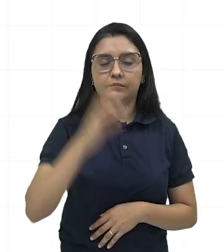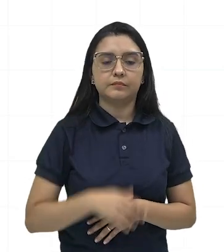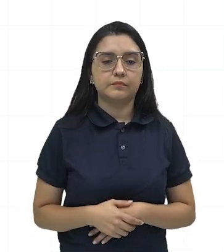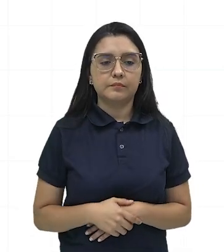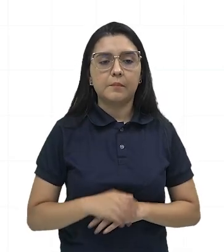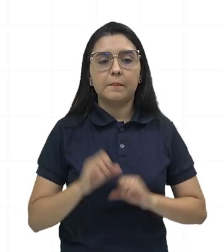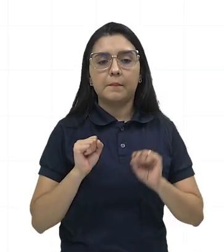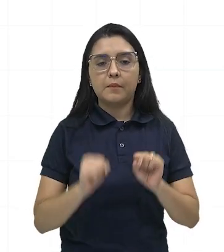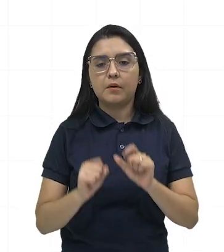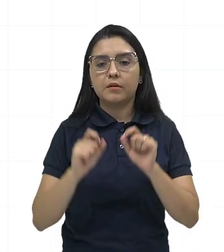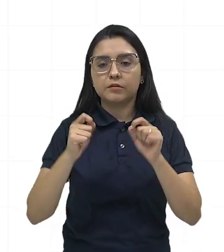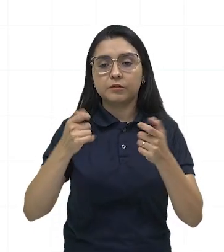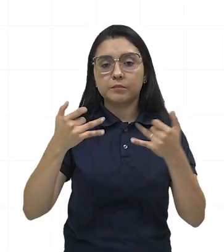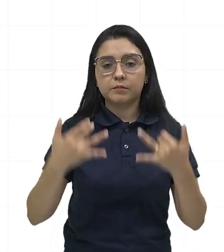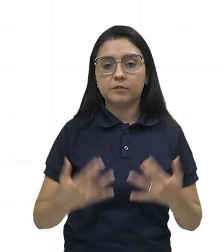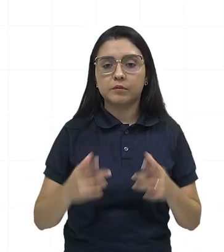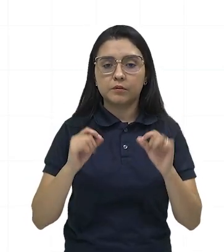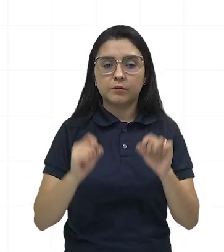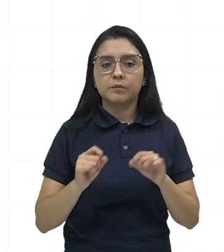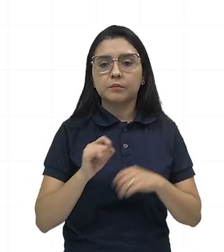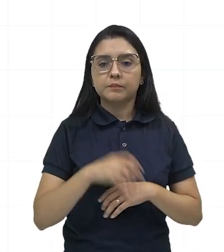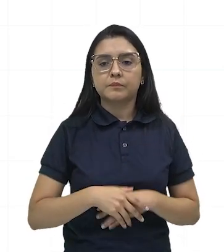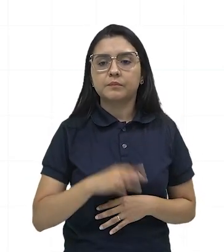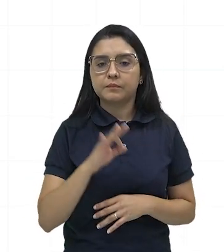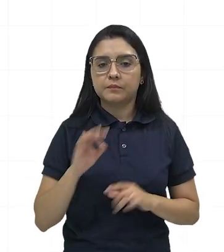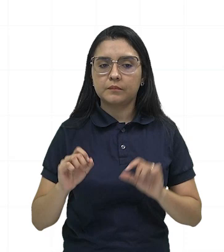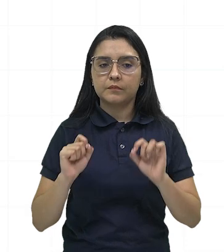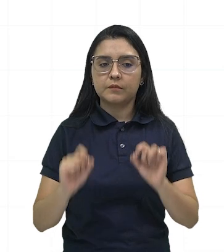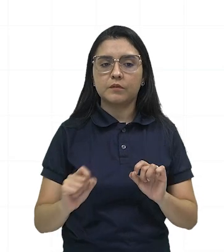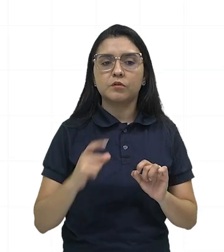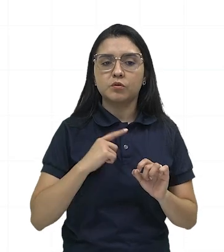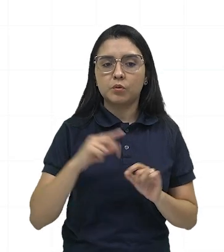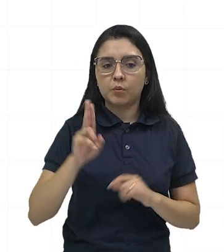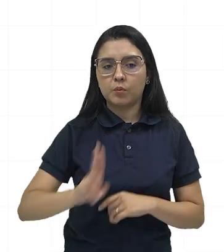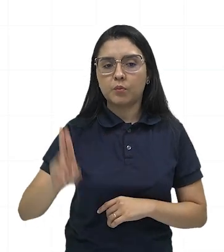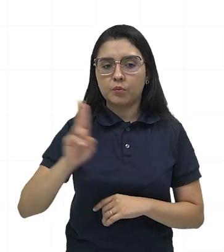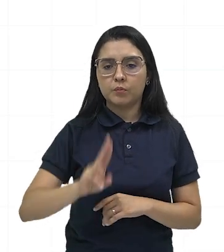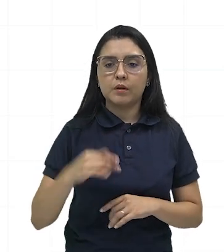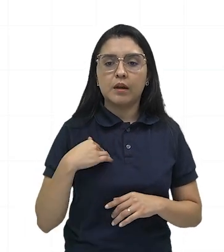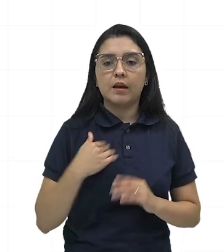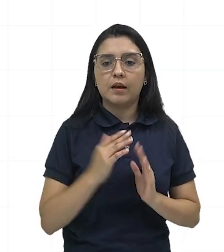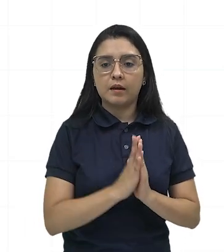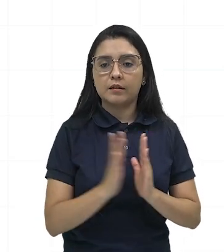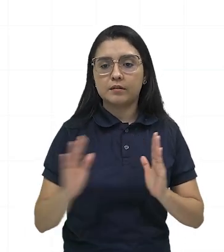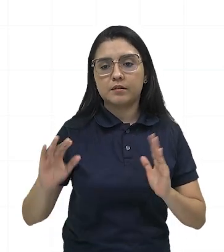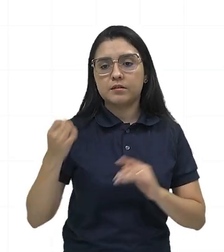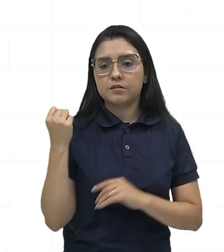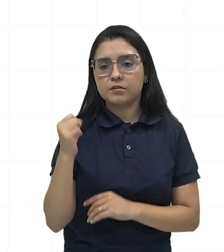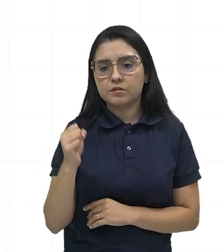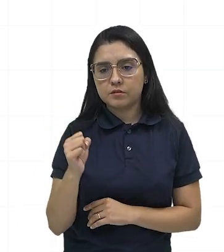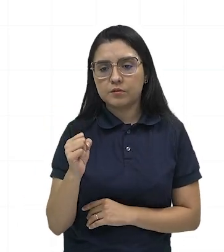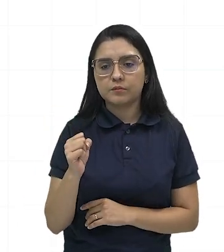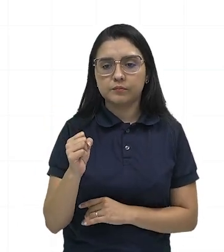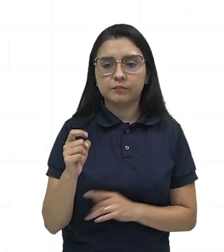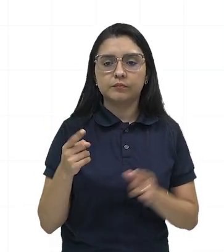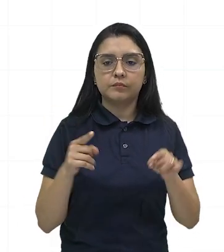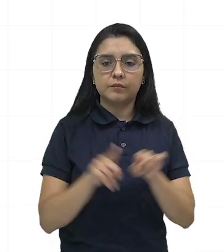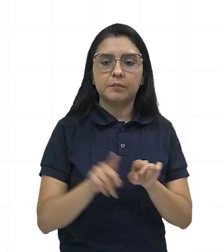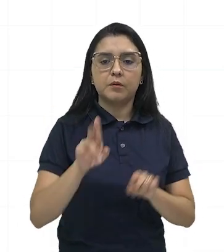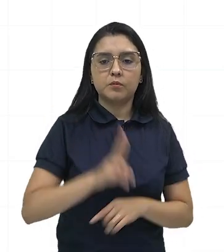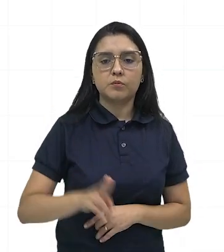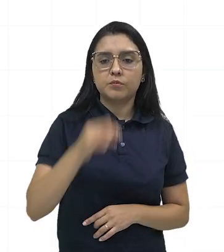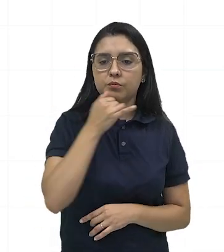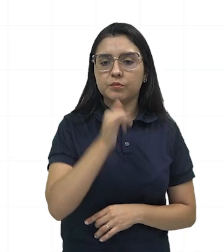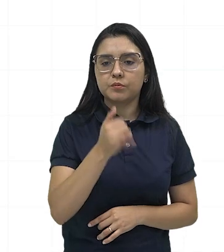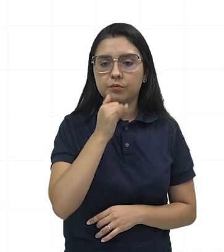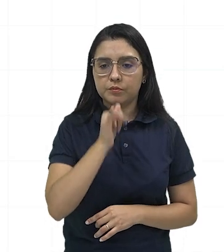ser definida como uma taxa de realização de trabalho a cada segundo ou como o consumo de